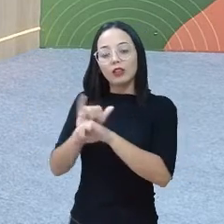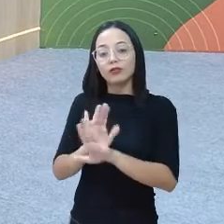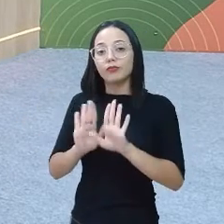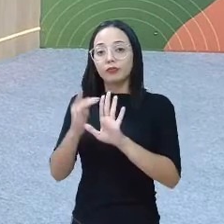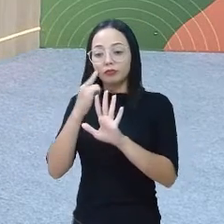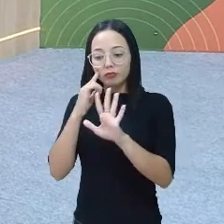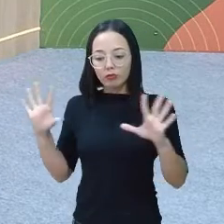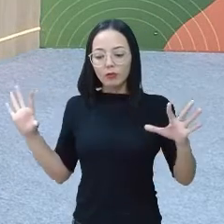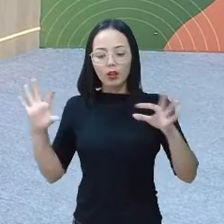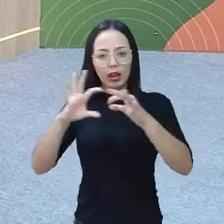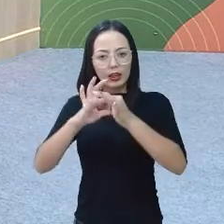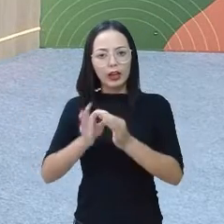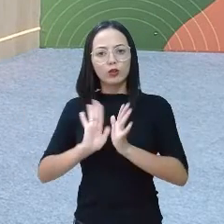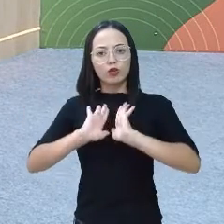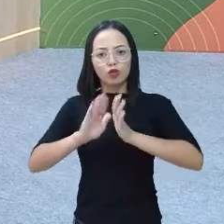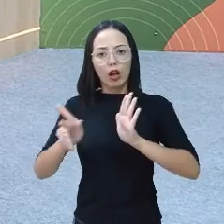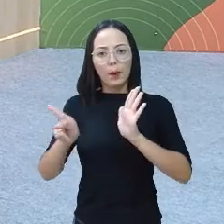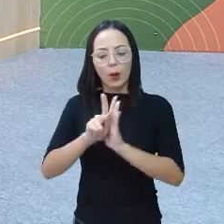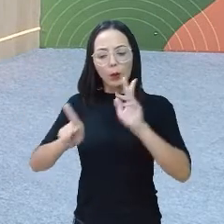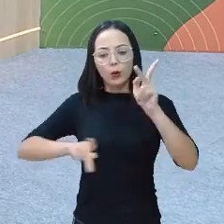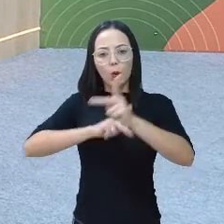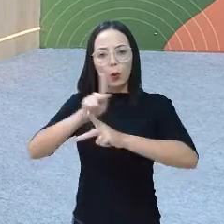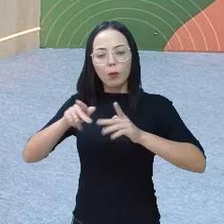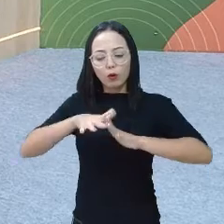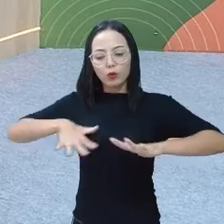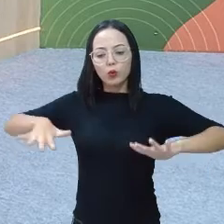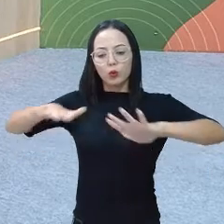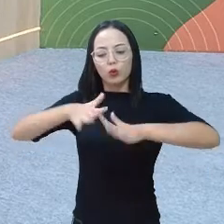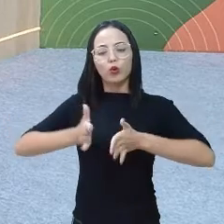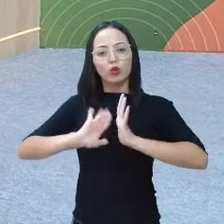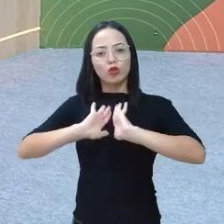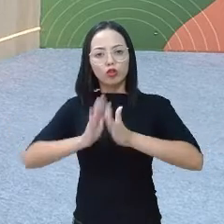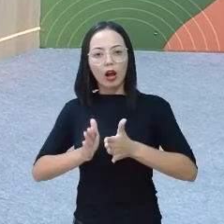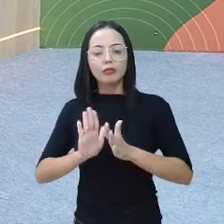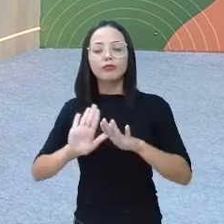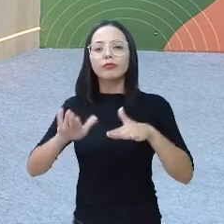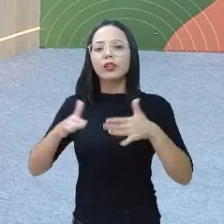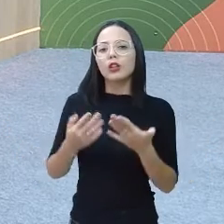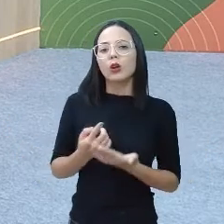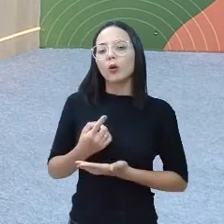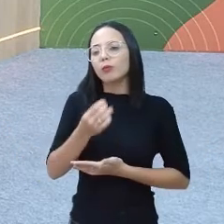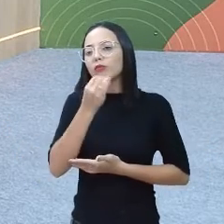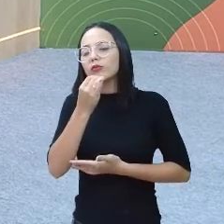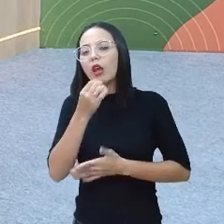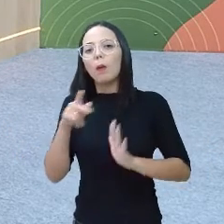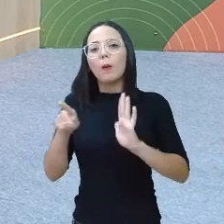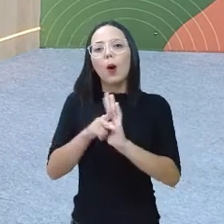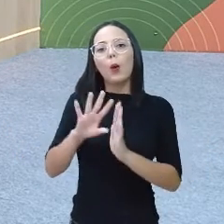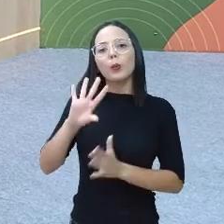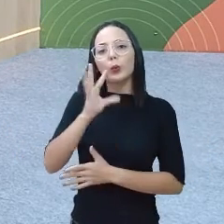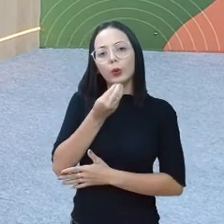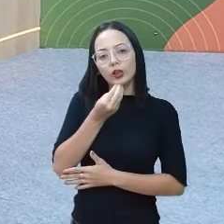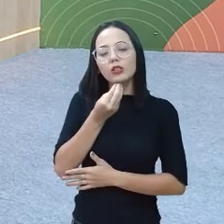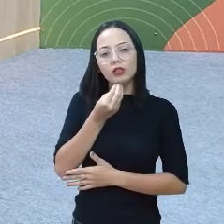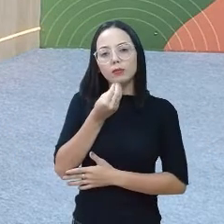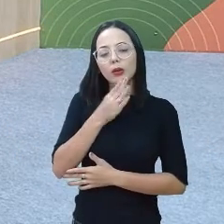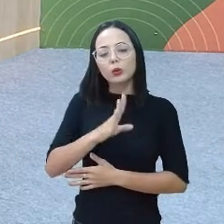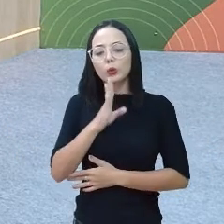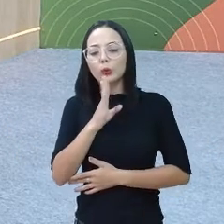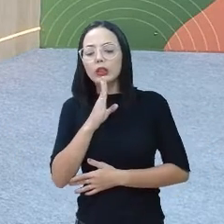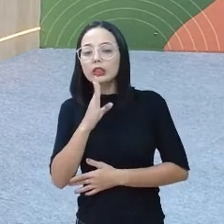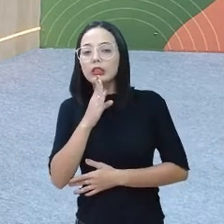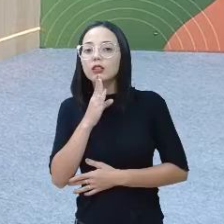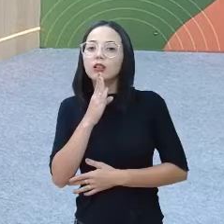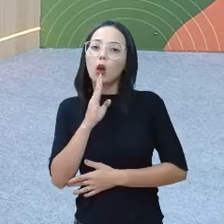se aliavam, né, com esses povos, então essa questão do conhecimento, né, ou